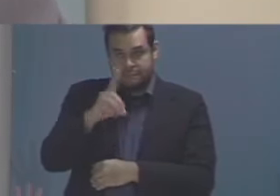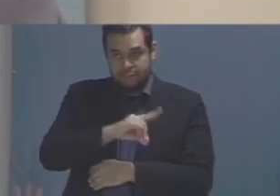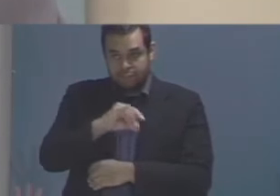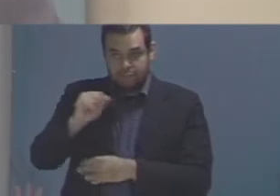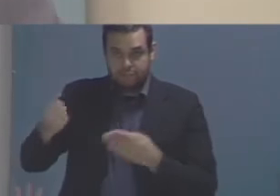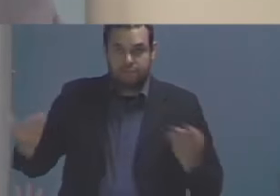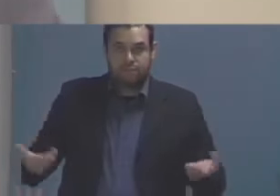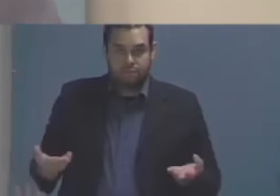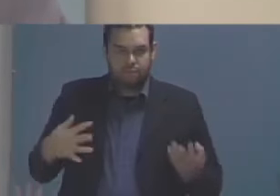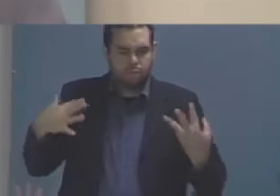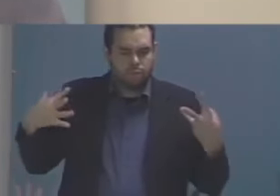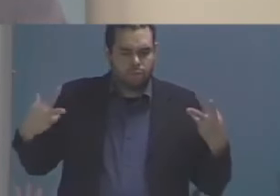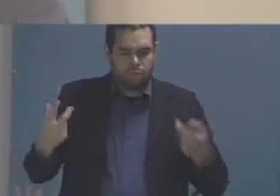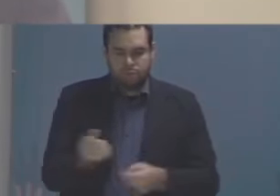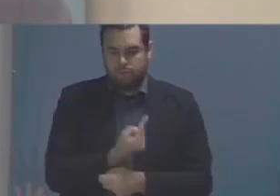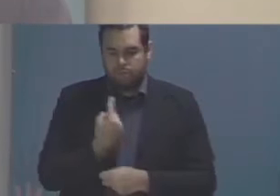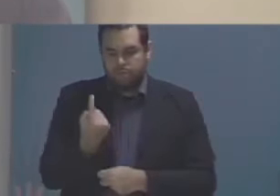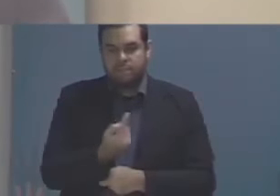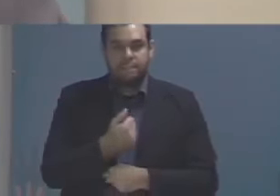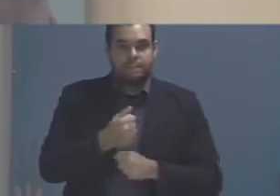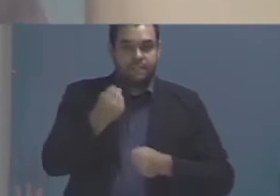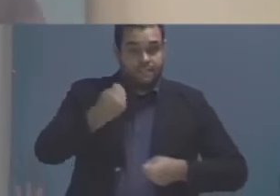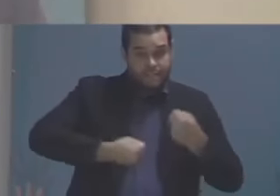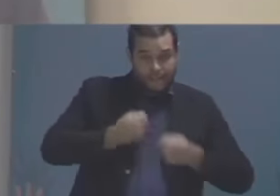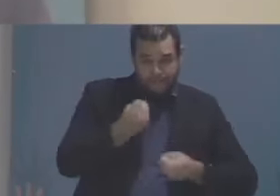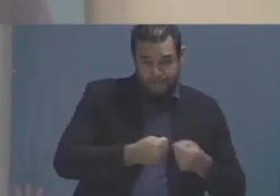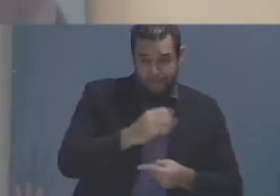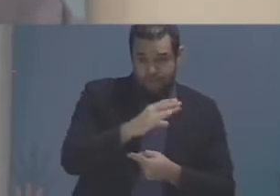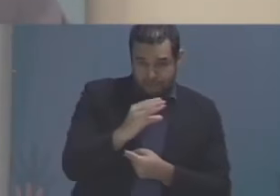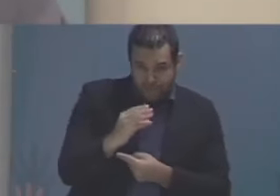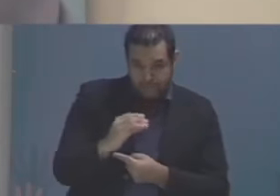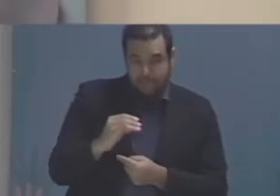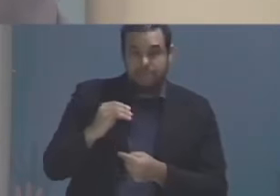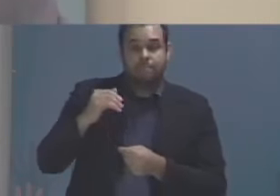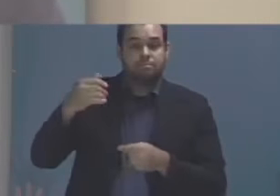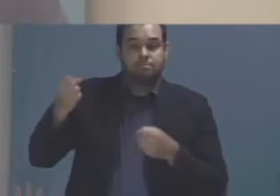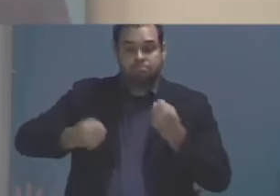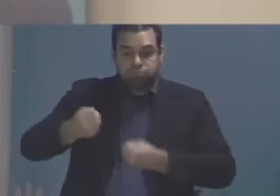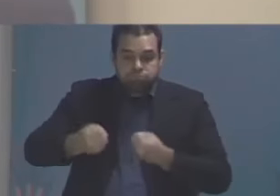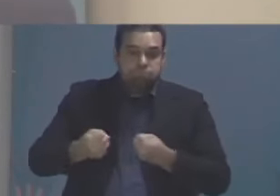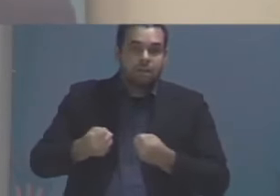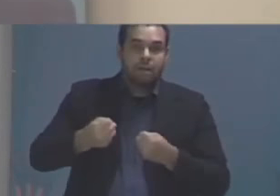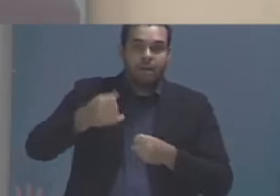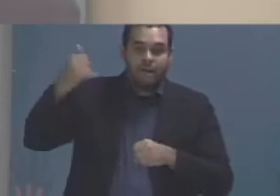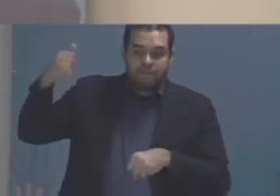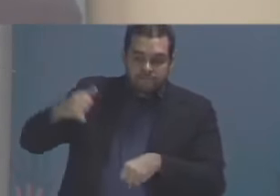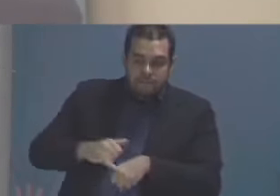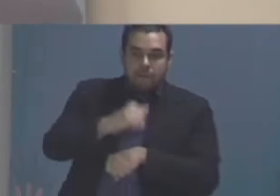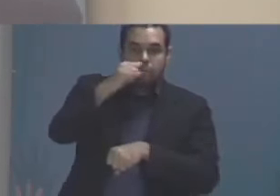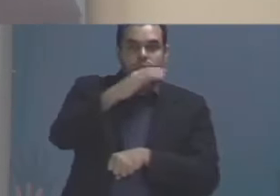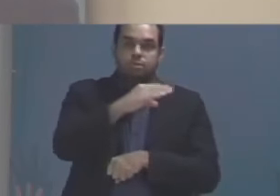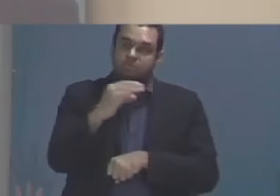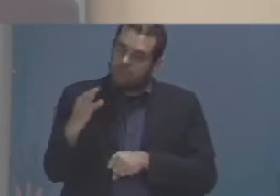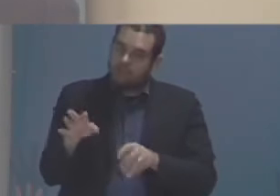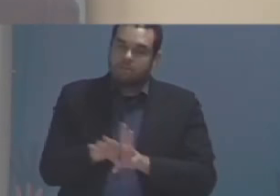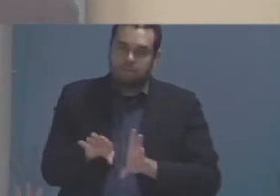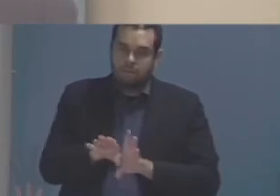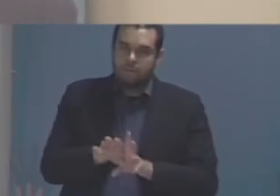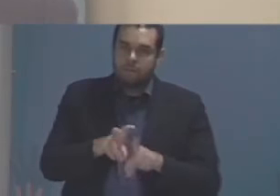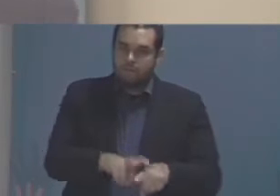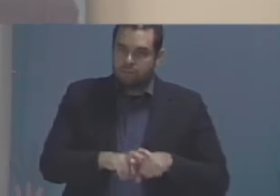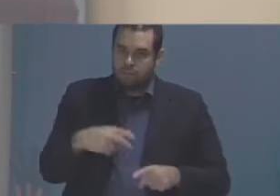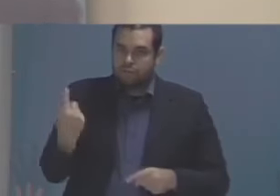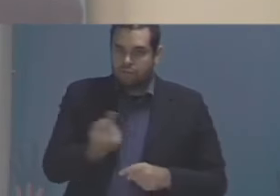Nós todos aqui, você coloca a ciência num carro, ele anda, você coloca a ciência num avião, ele voa, você coloca a ciência na psicologia, nós descobrimos que nossa